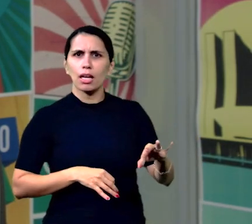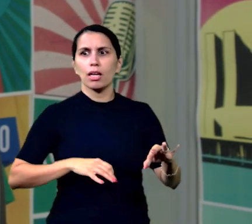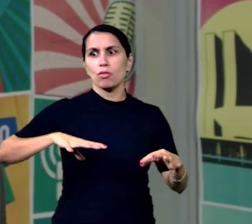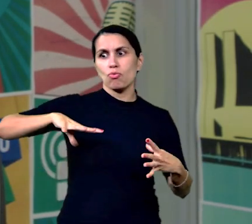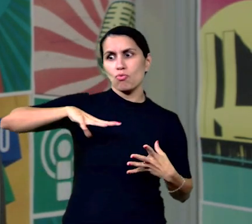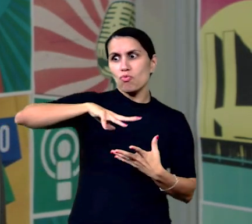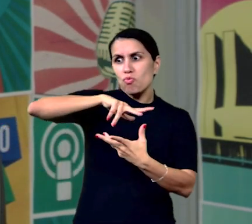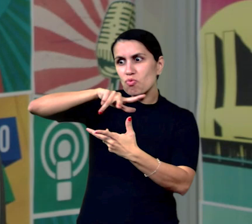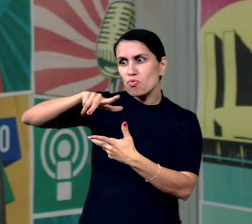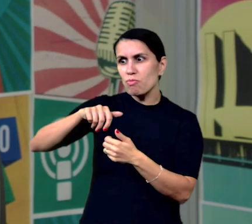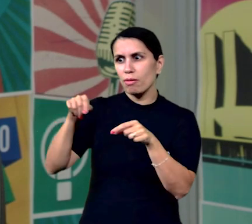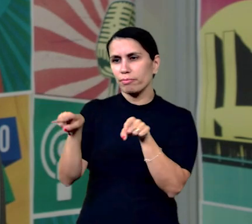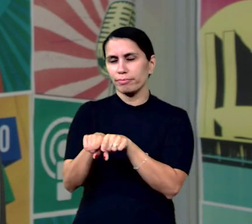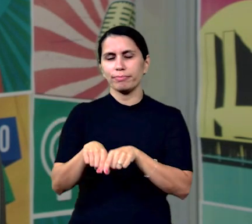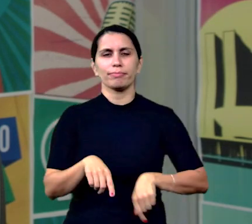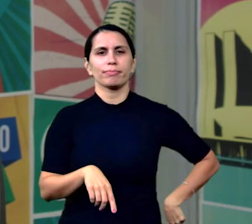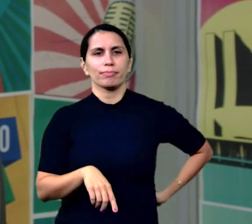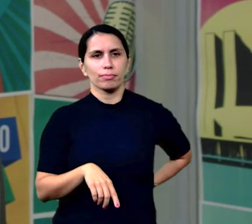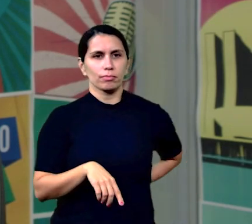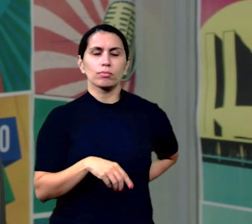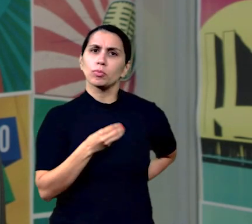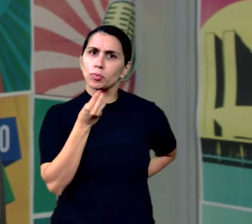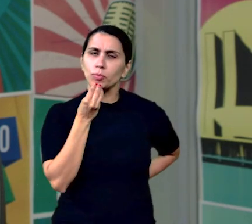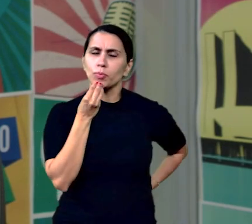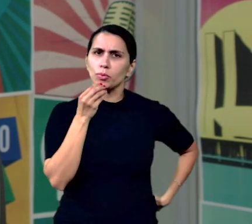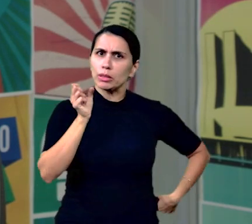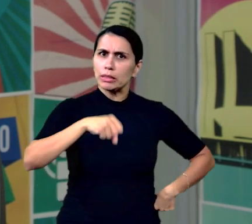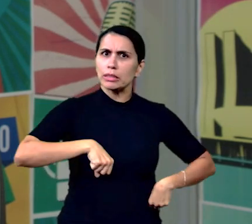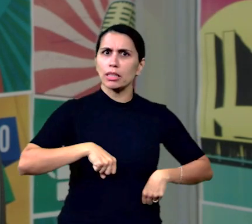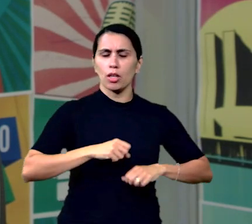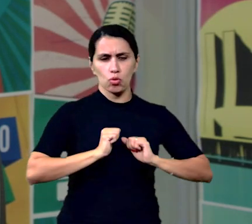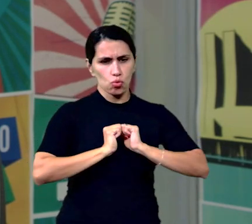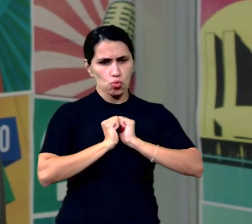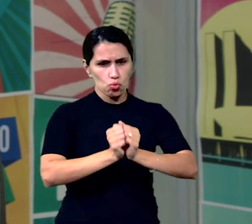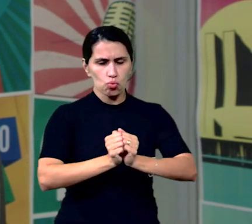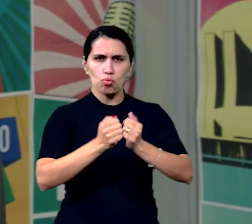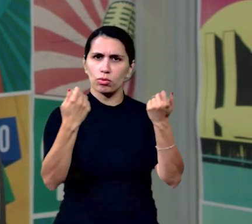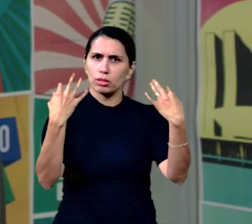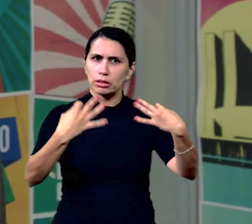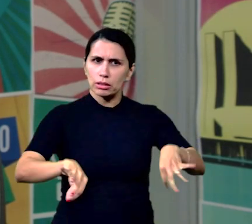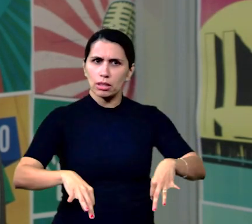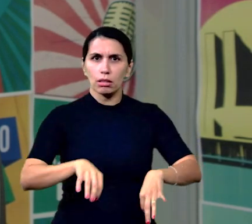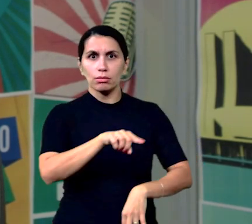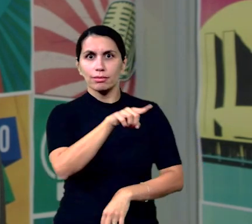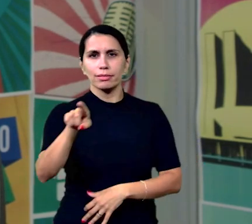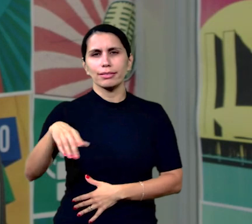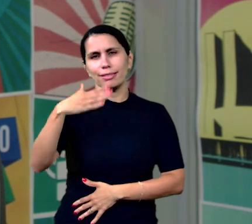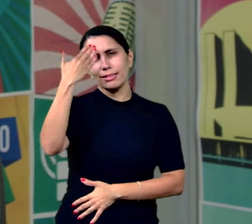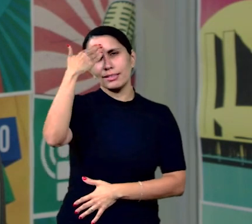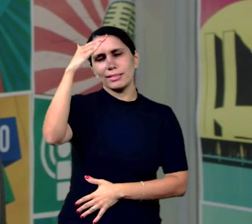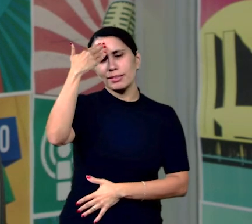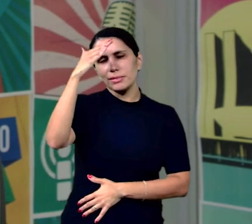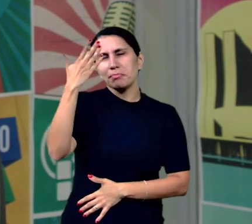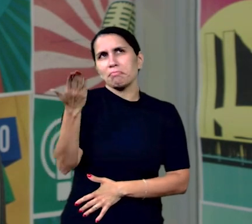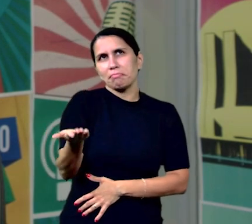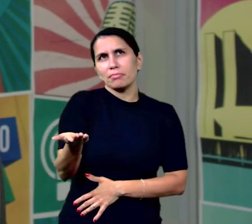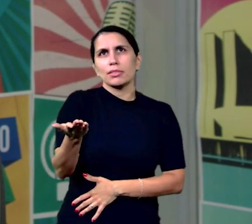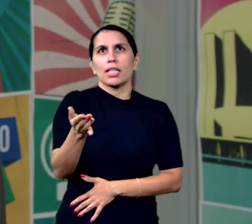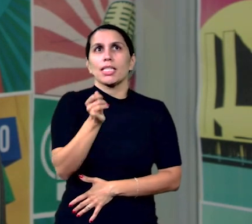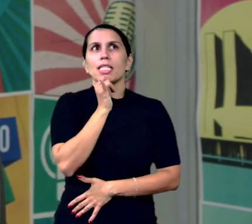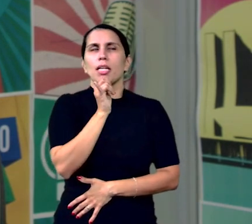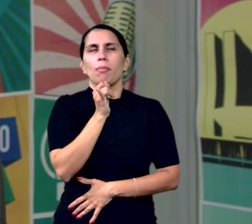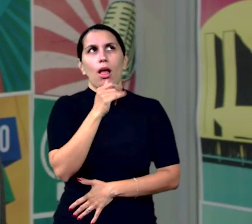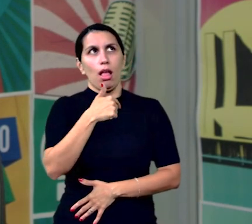né. Então, elas deveriam andar juntas, né, porque se você entende, né, a sua existência numa imanência, né,